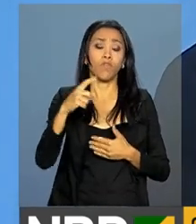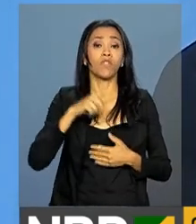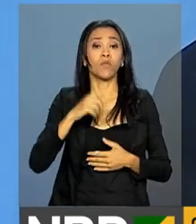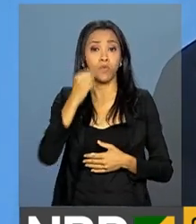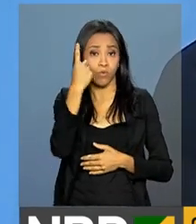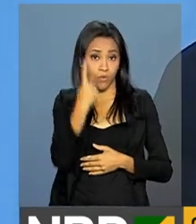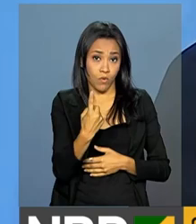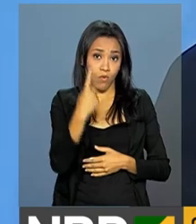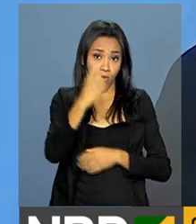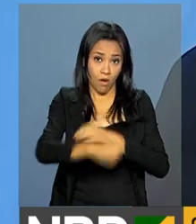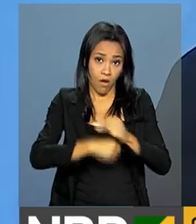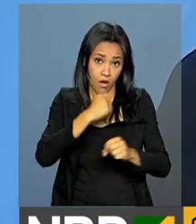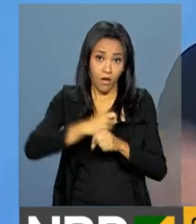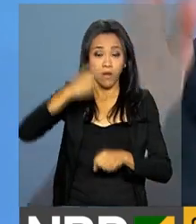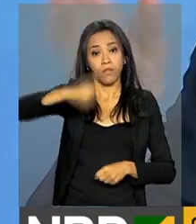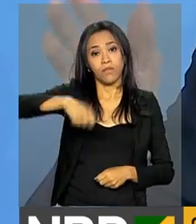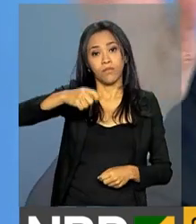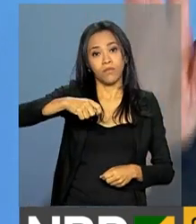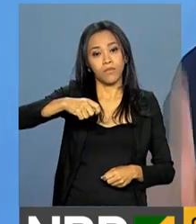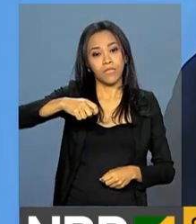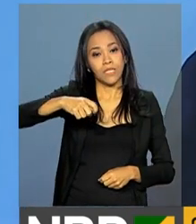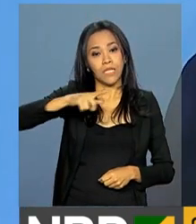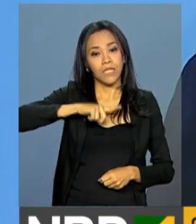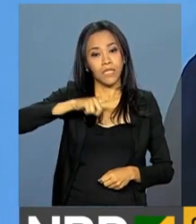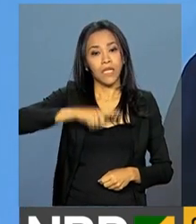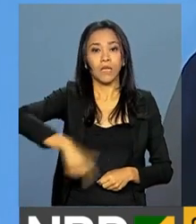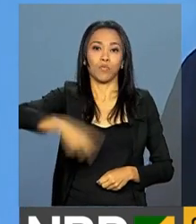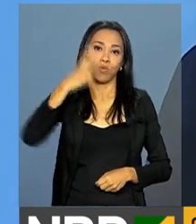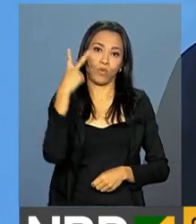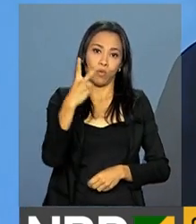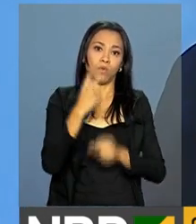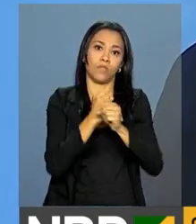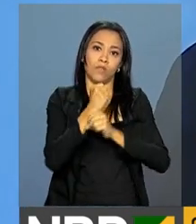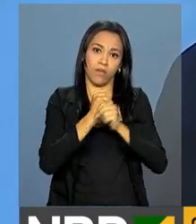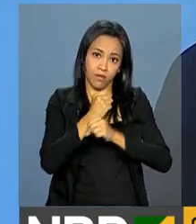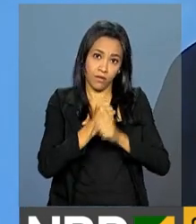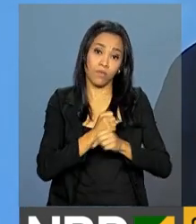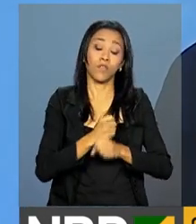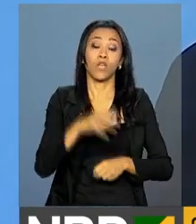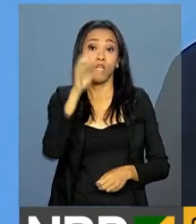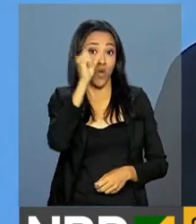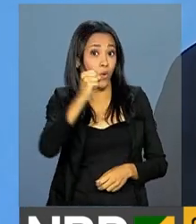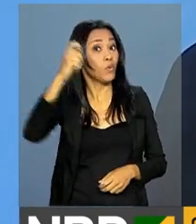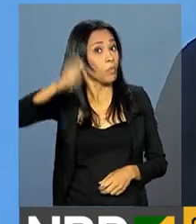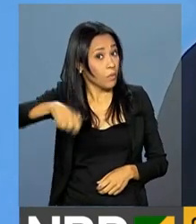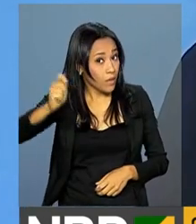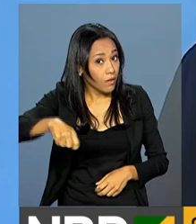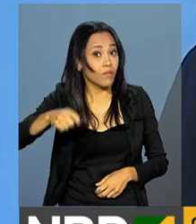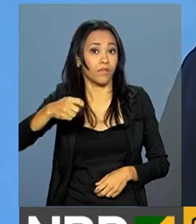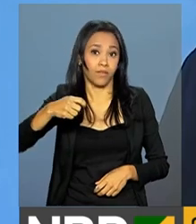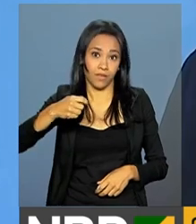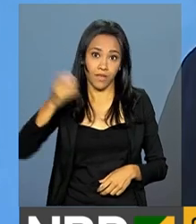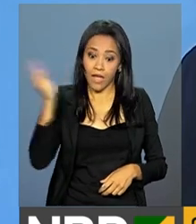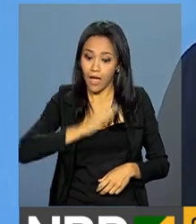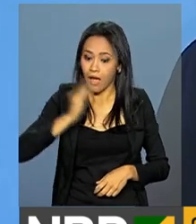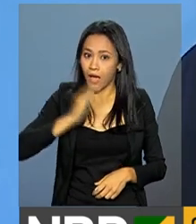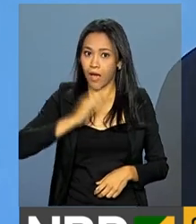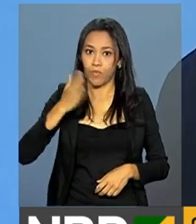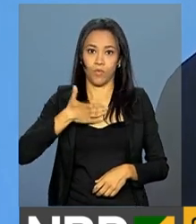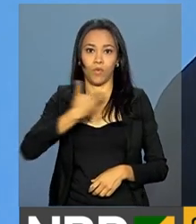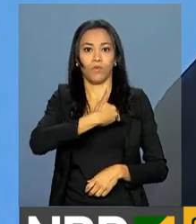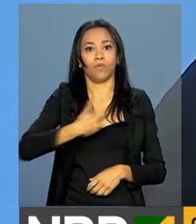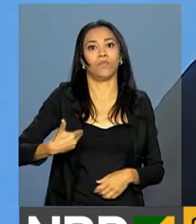governo, melhor dizendo, temos dois anos e oito meses no total, e naturalmente nós temos que fazer tudo rapidamente.